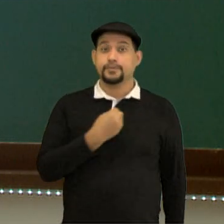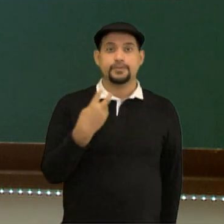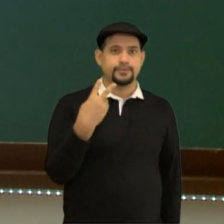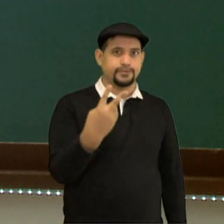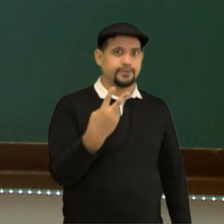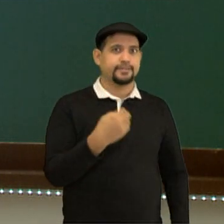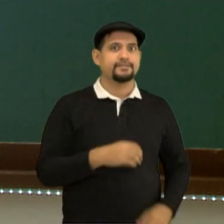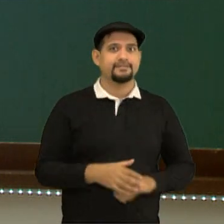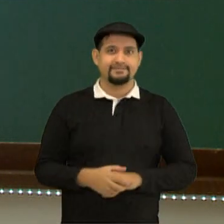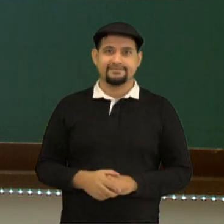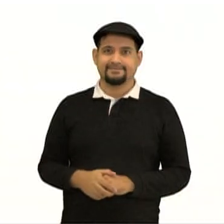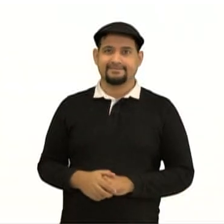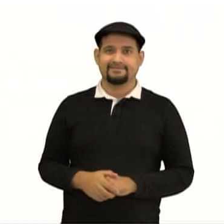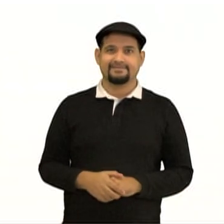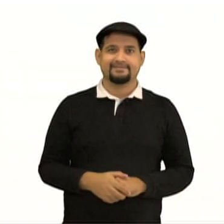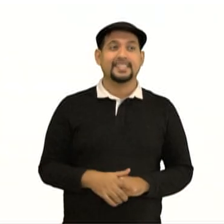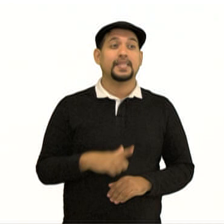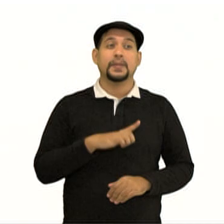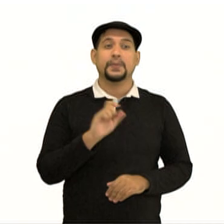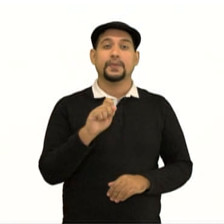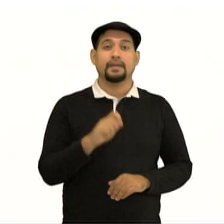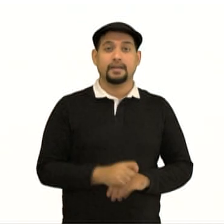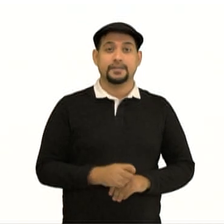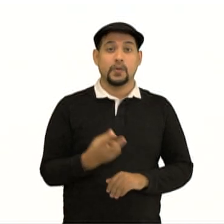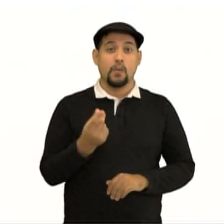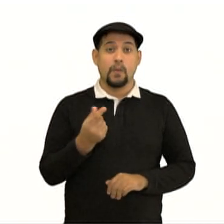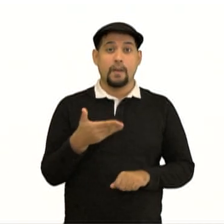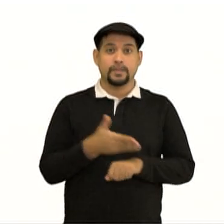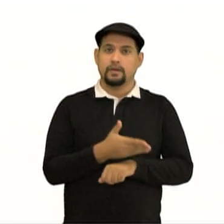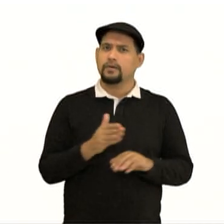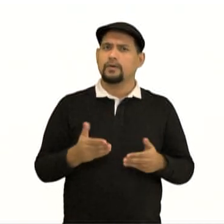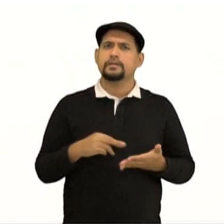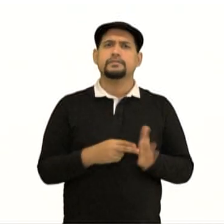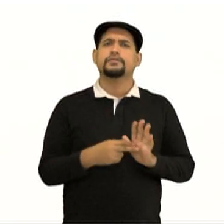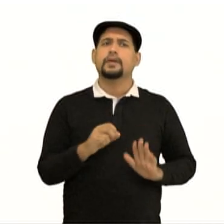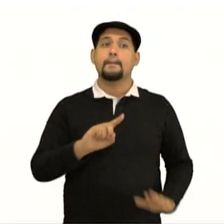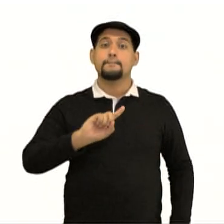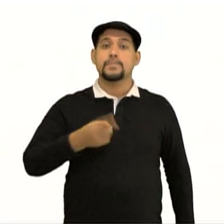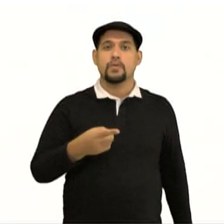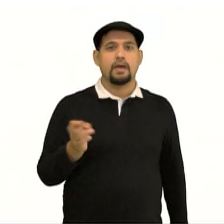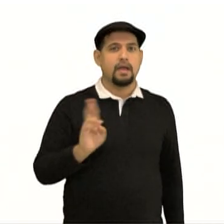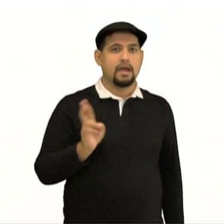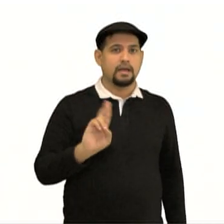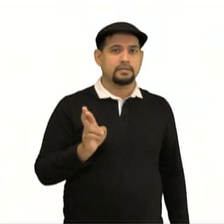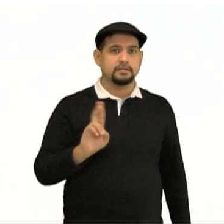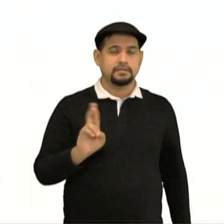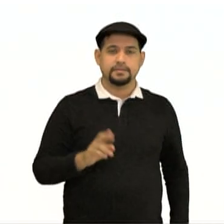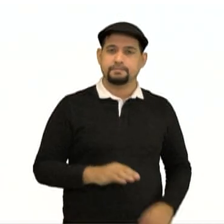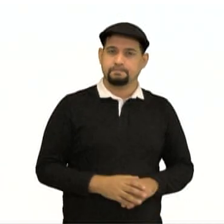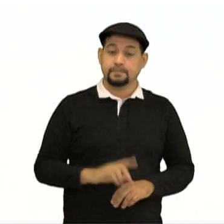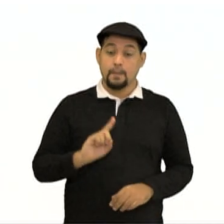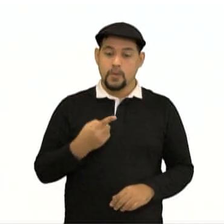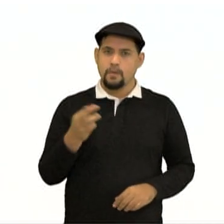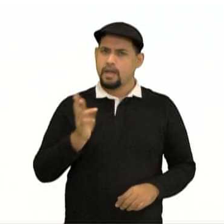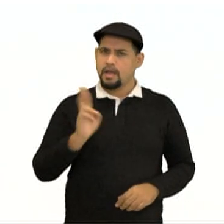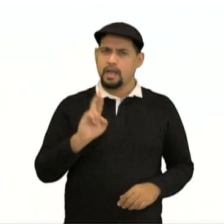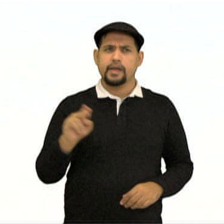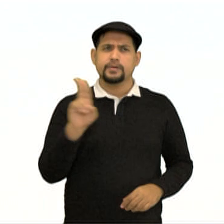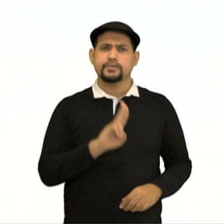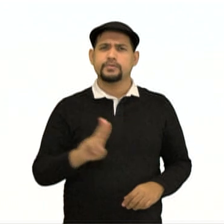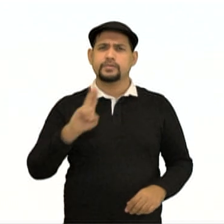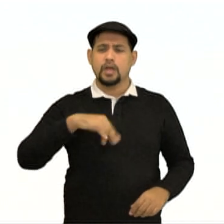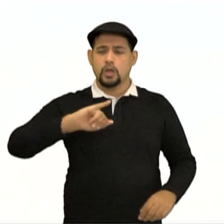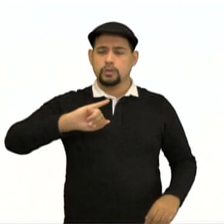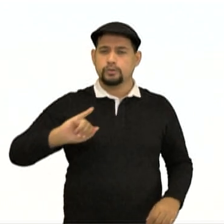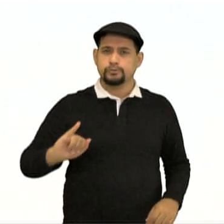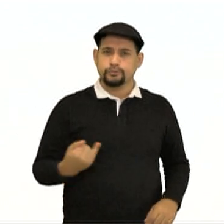vídeo aqui. Nós temos um capital agora que é de R$ 1.000. Ele é aplicado agora com